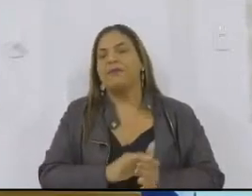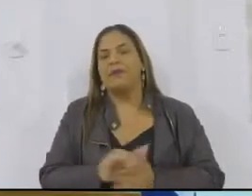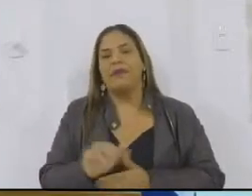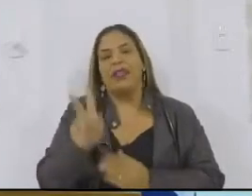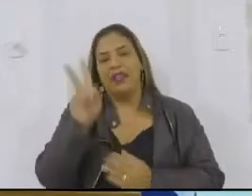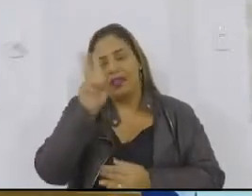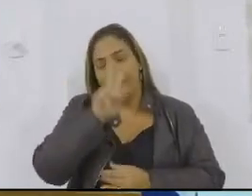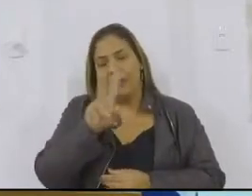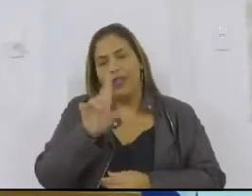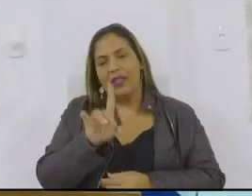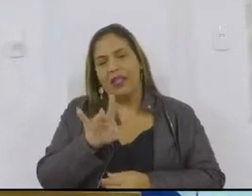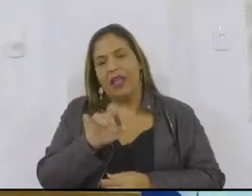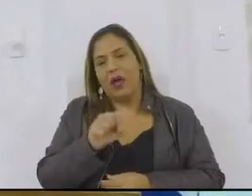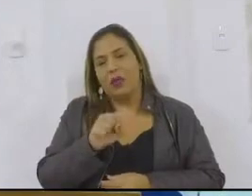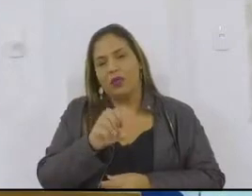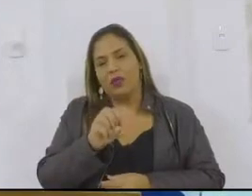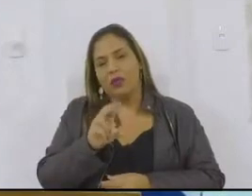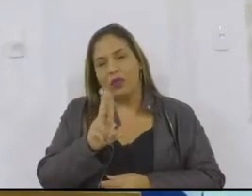Delcio, que falou sobre transporte,